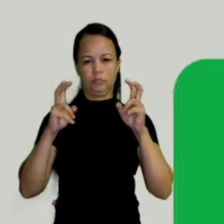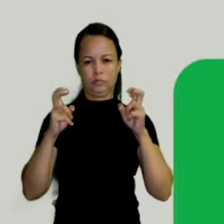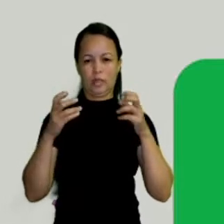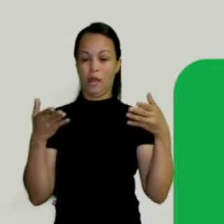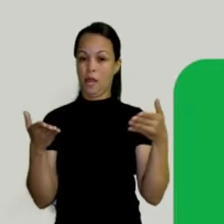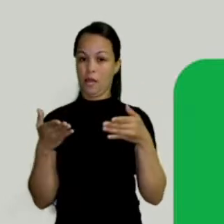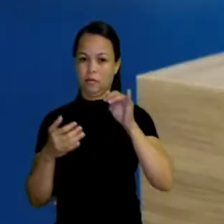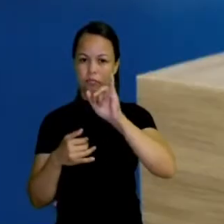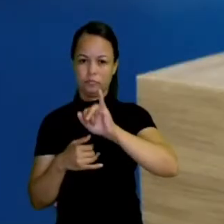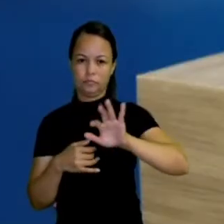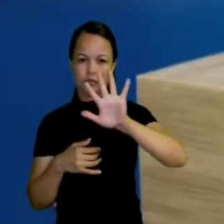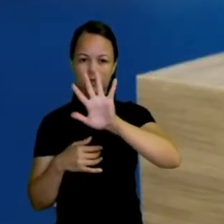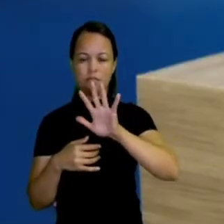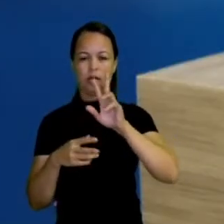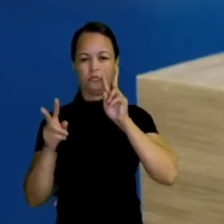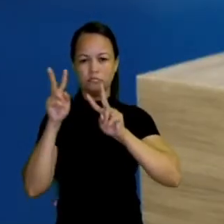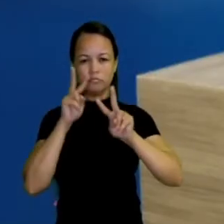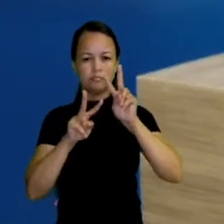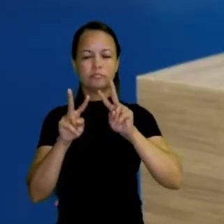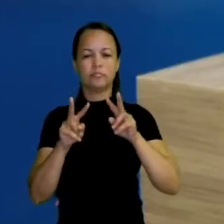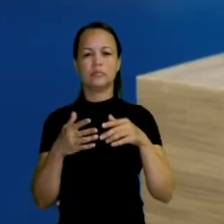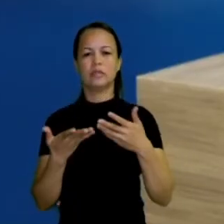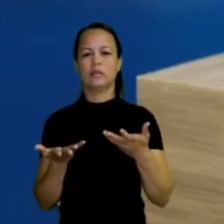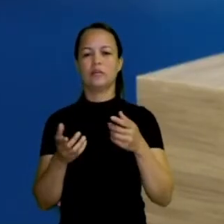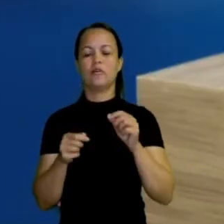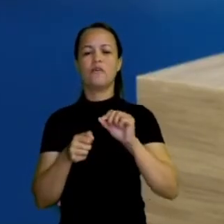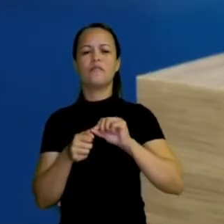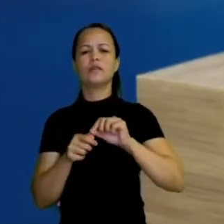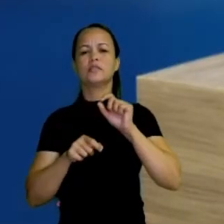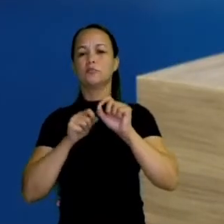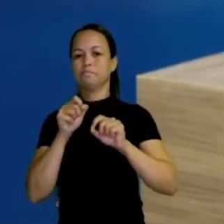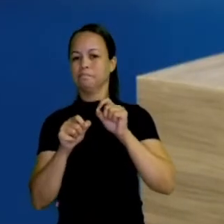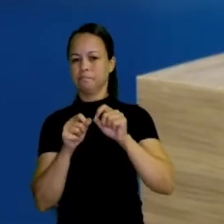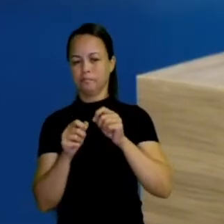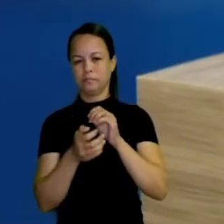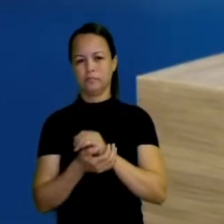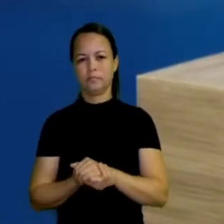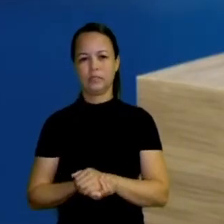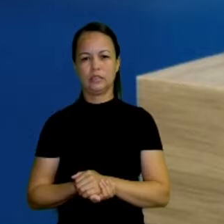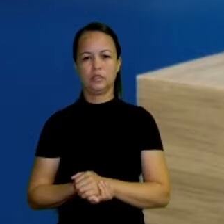viram a imagem, né? O que é que a gente vai fazer?